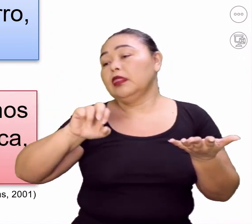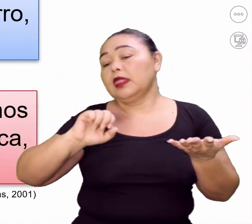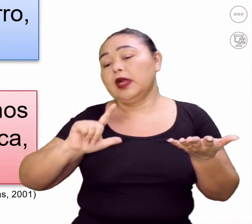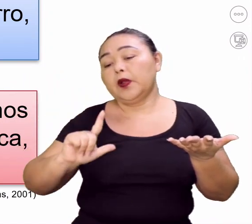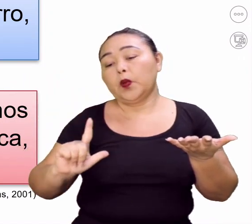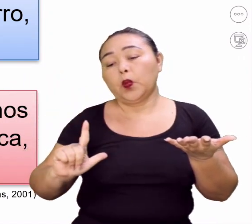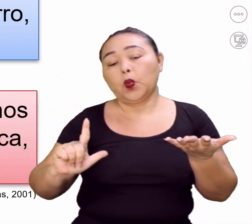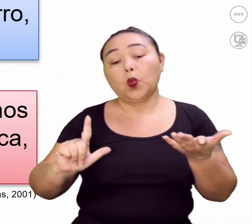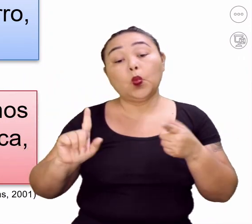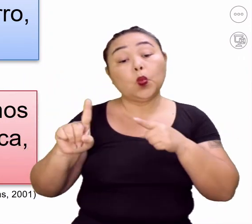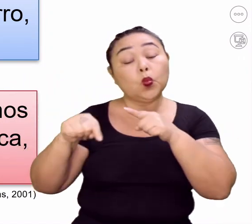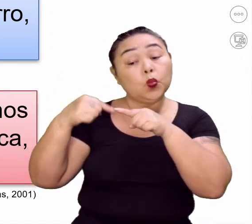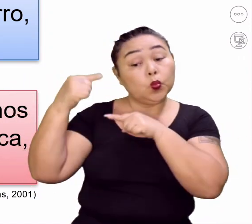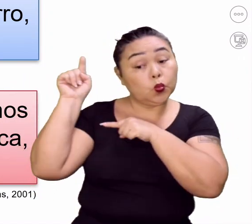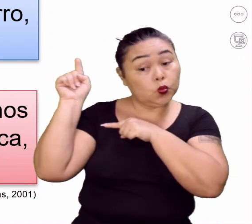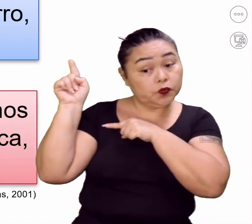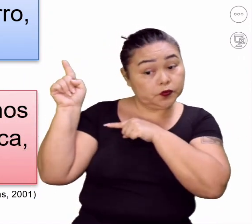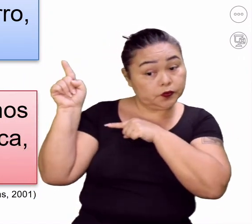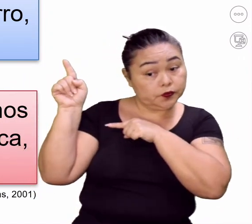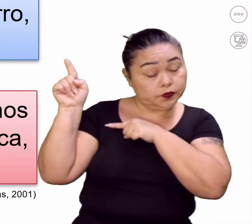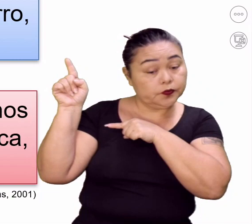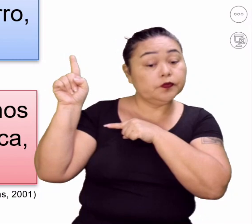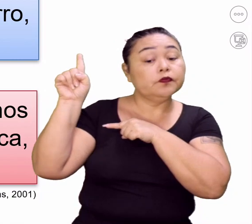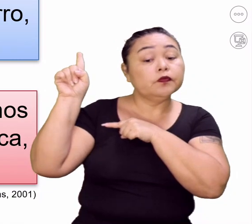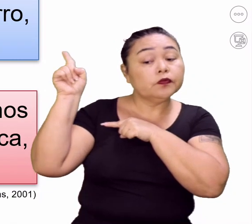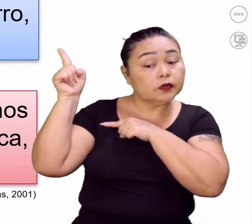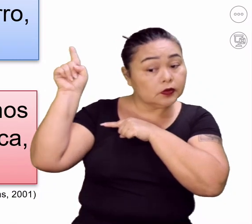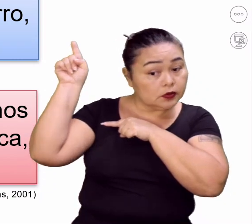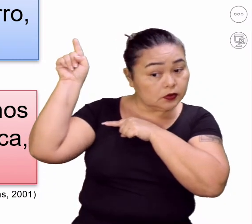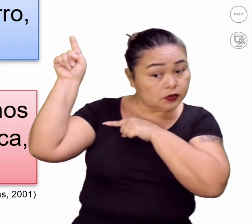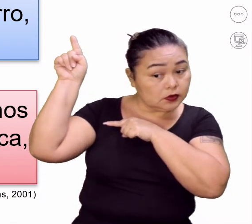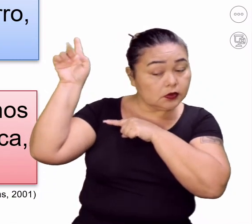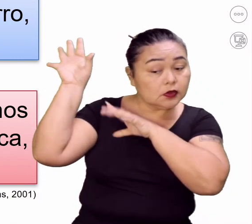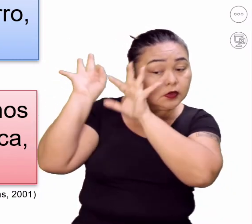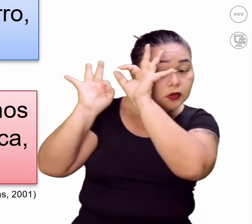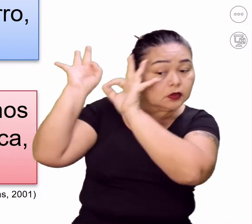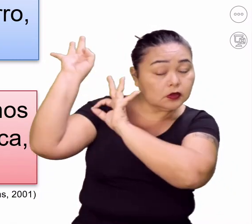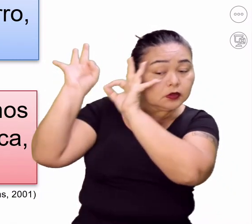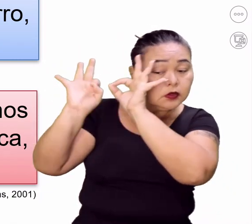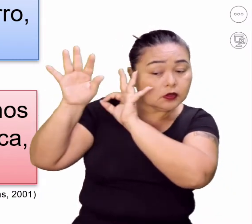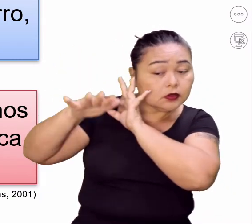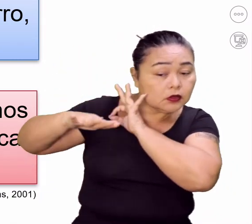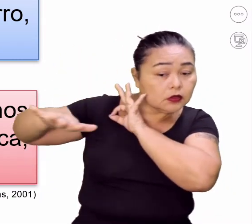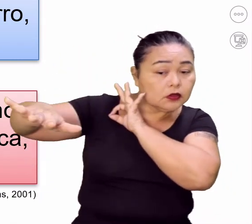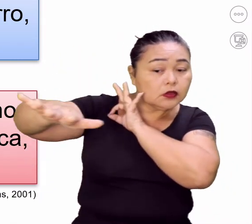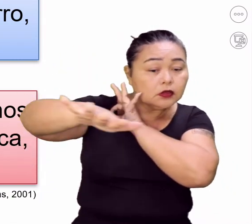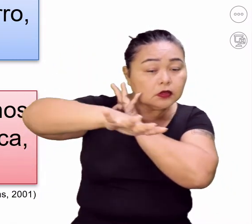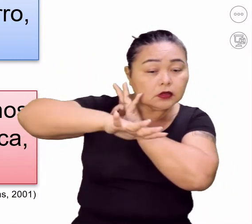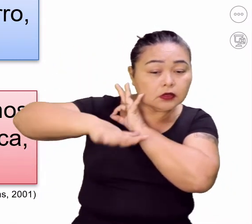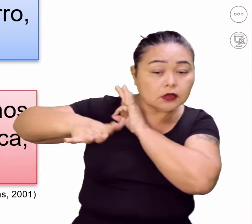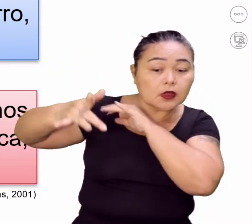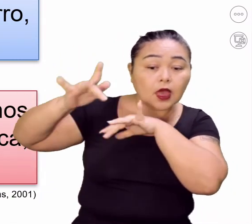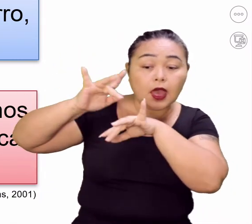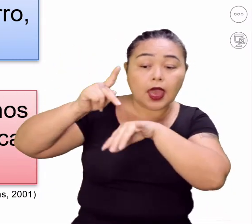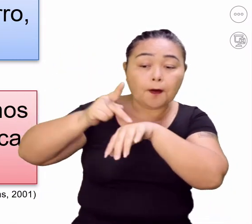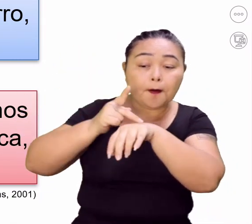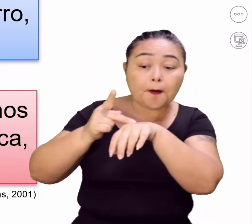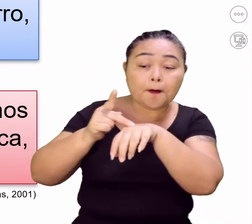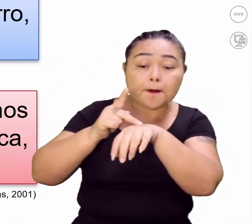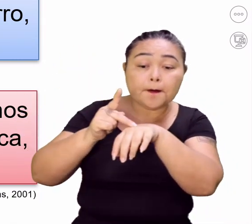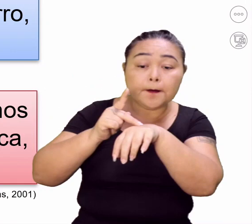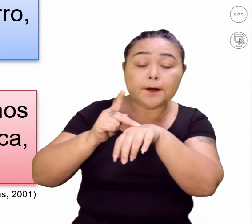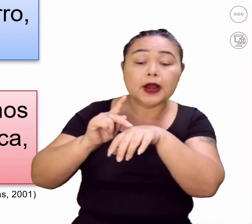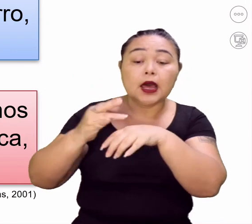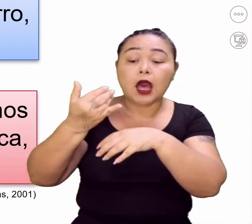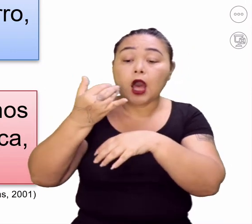Já no período Proterozoico, formaram-se terrenos com jazidas minerais de prata, cobre,